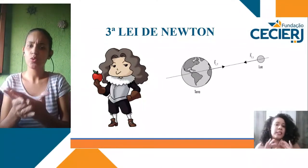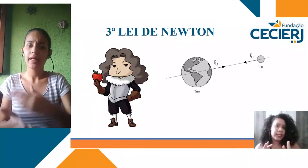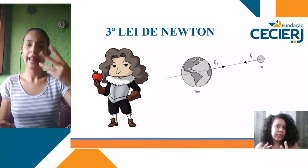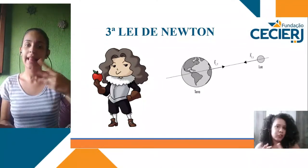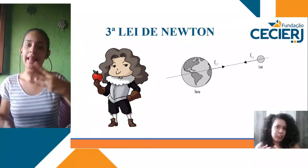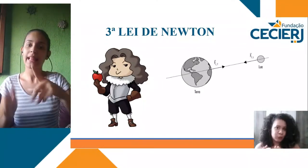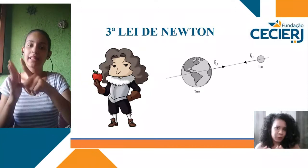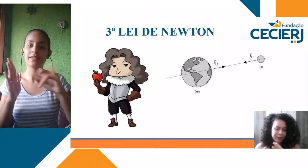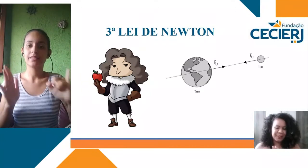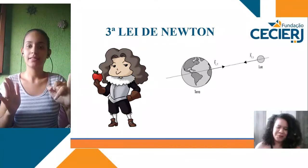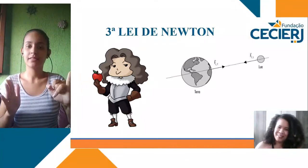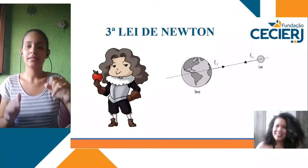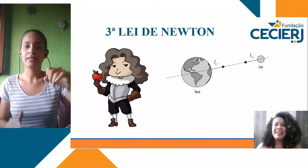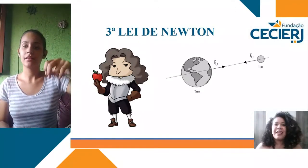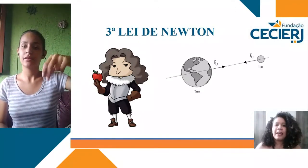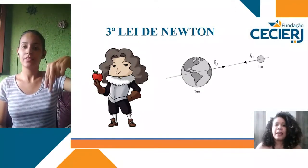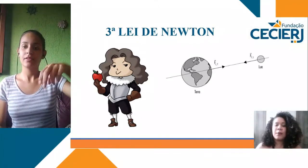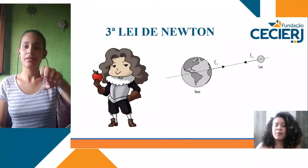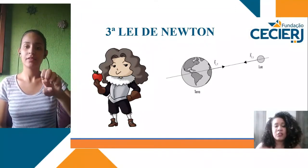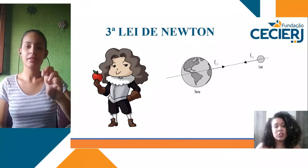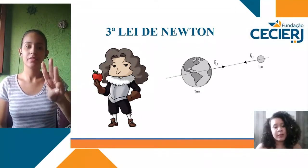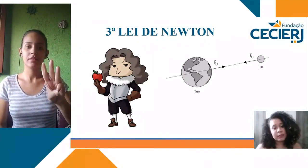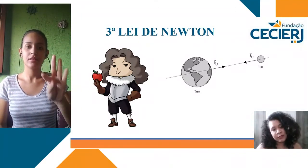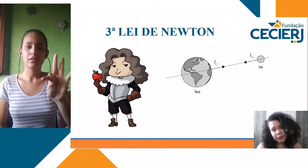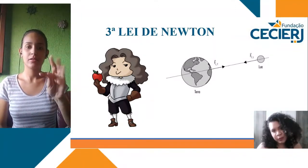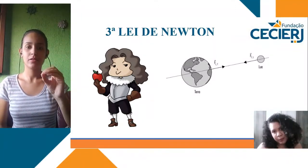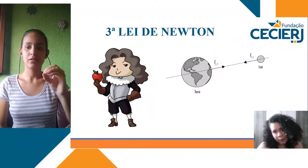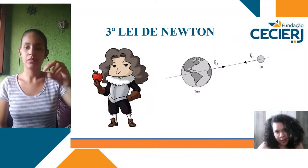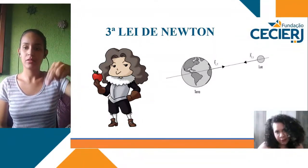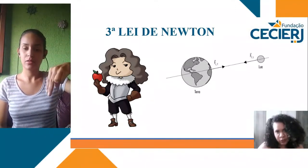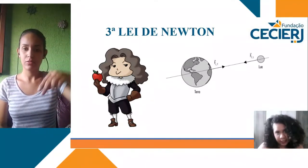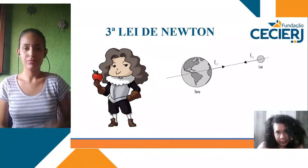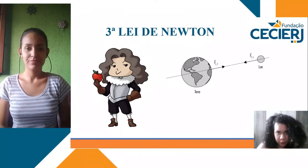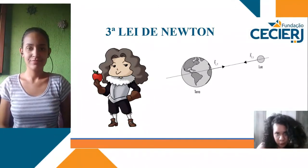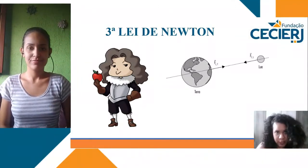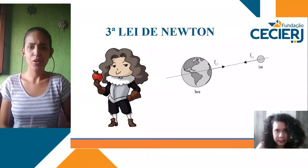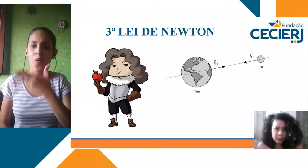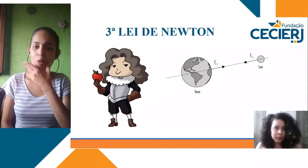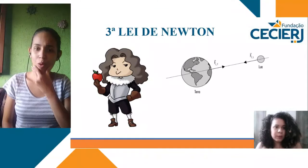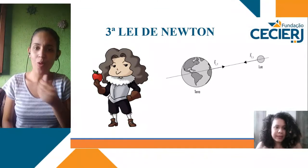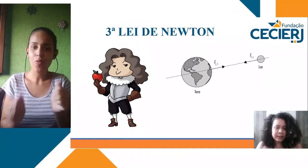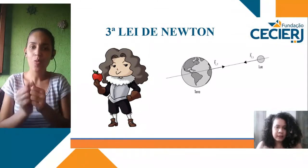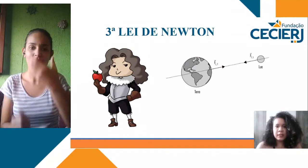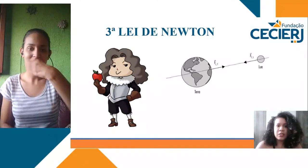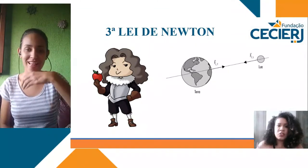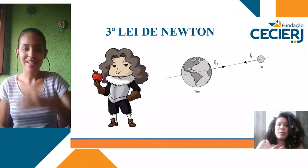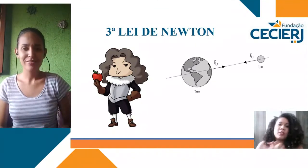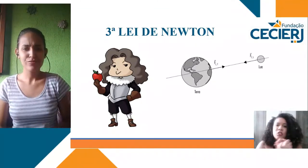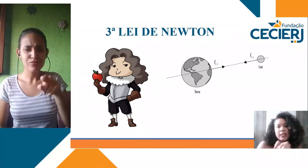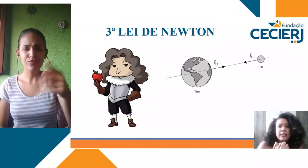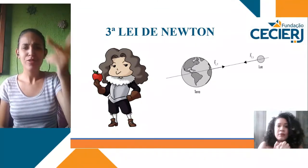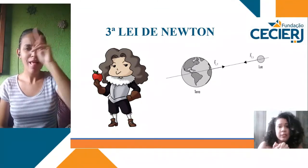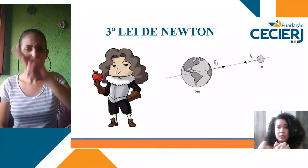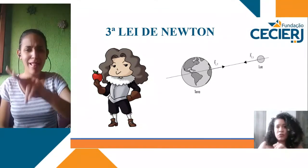sobre a terceira lei de Newton, A gente já começa com essa figura memorável de Isaac Newton segurando uma maçã e a gente